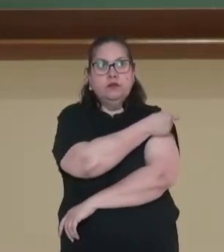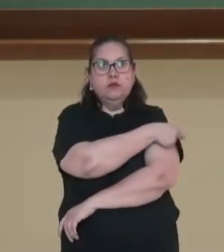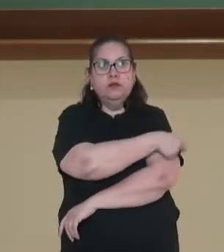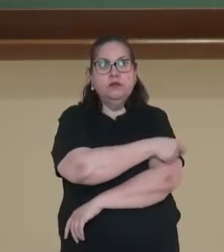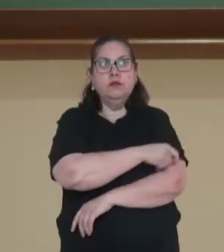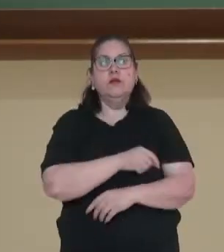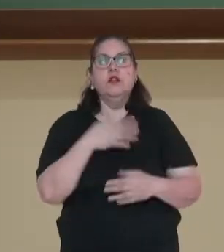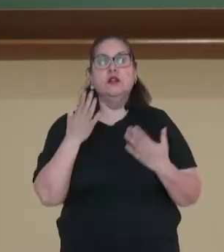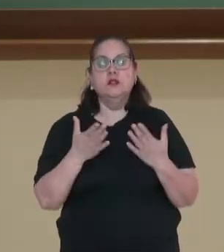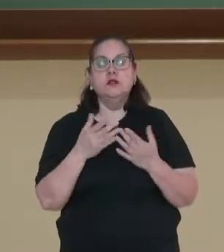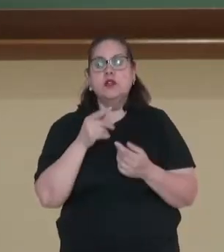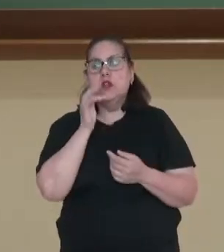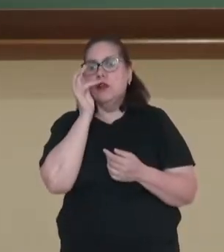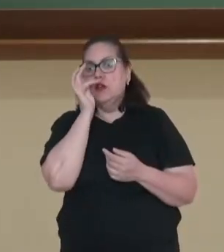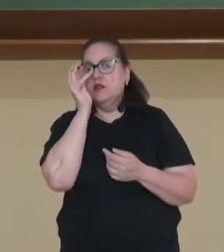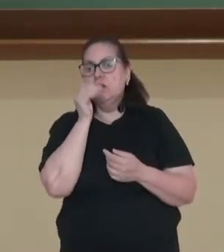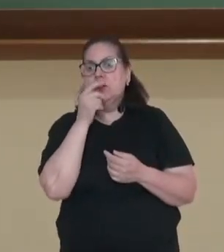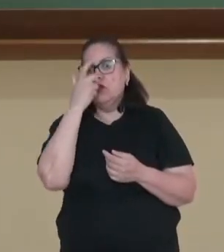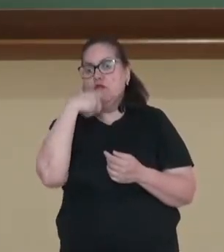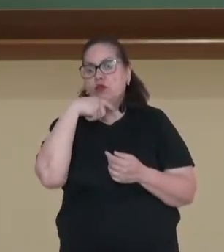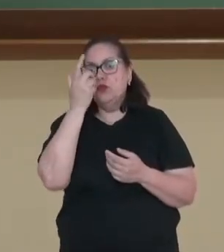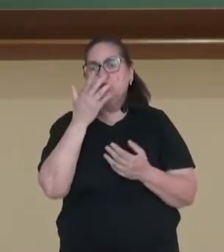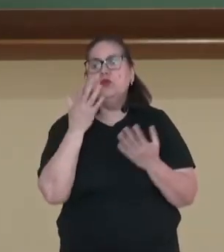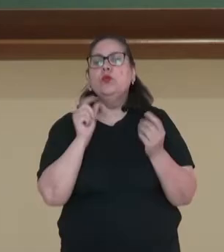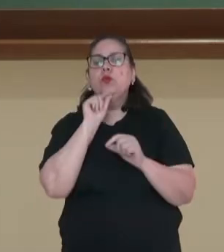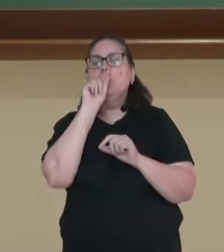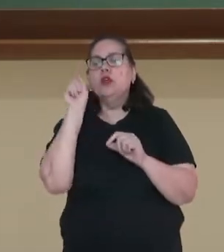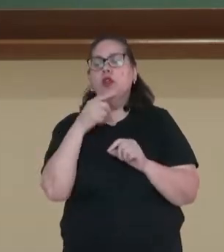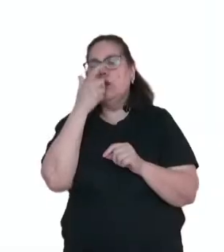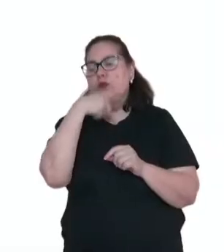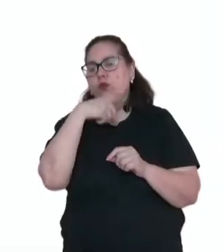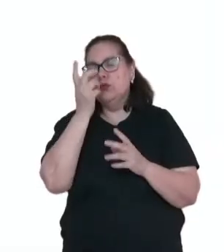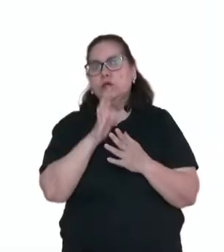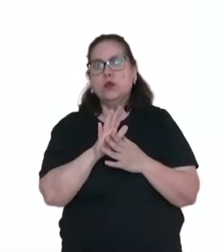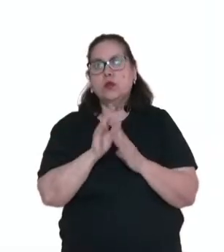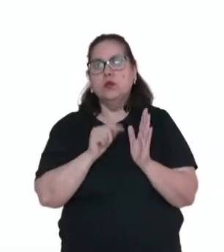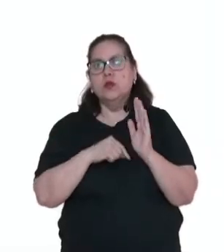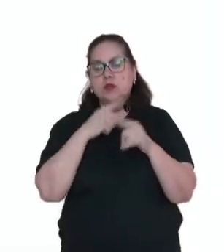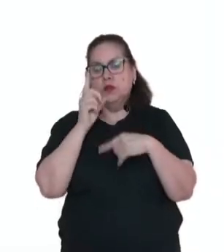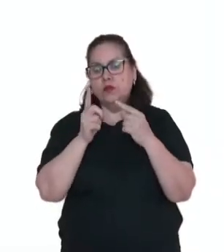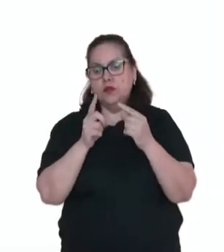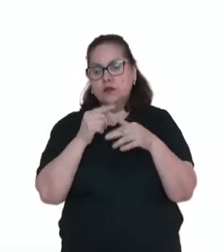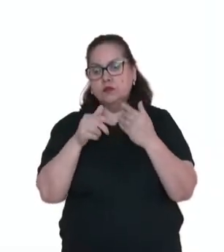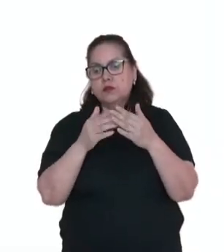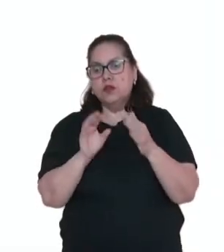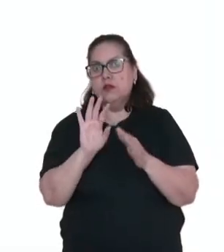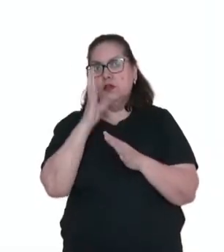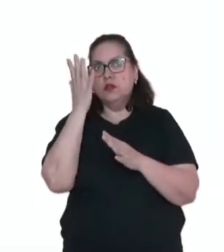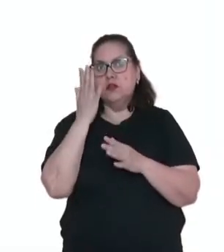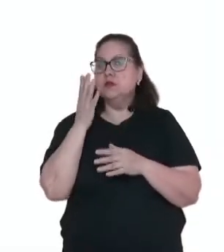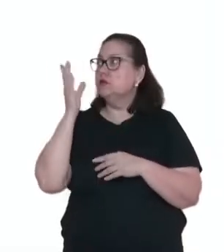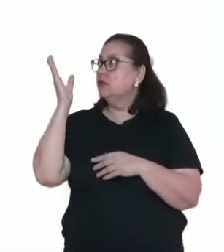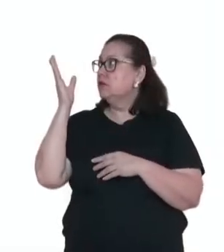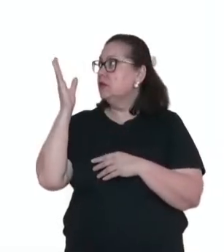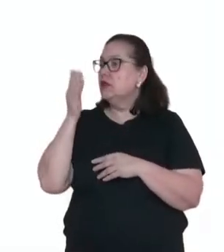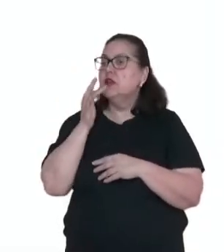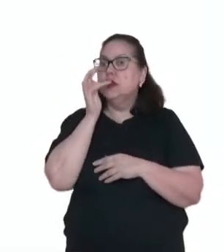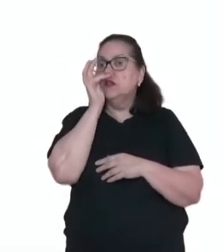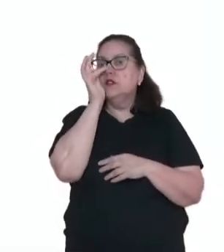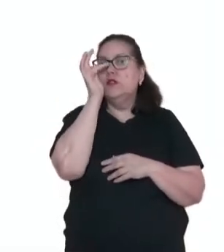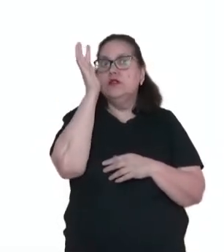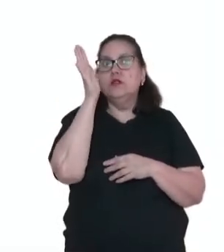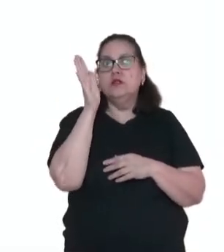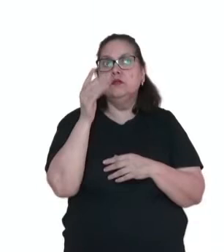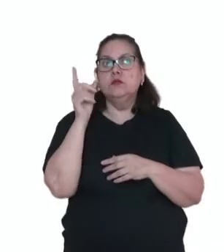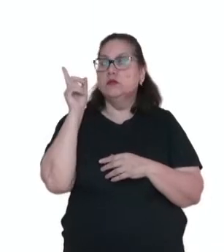Bom, falamos então da flor, vamos falar do fruto. O que, que é o fruto, né? Então, após a reprodução, o que, que acontece com essa flor, né?